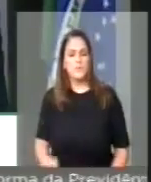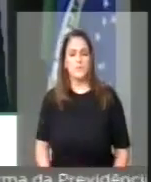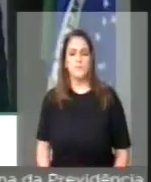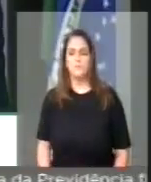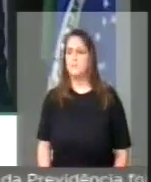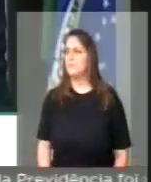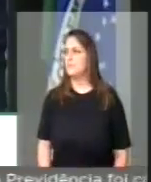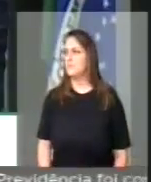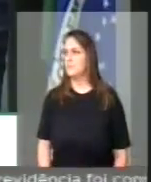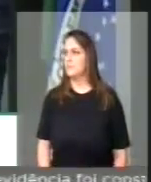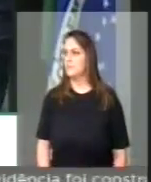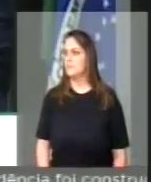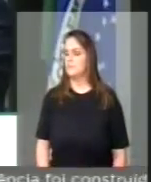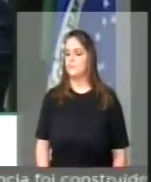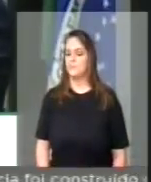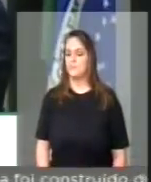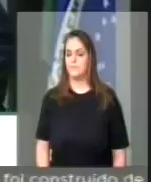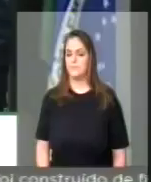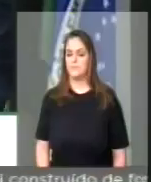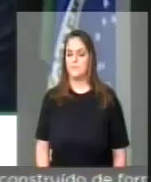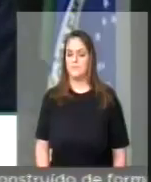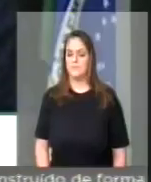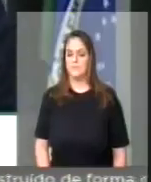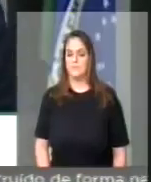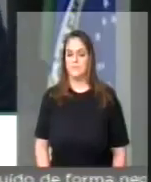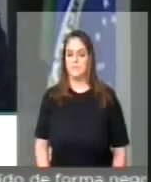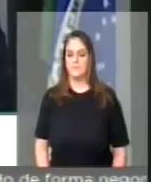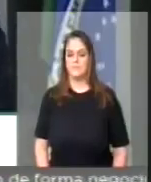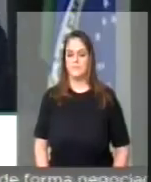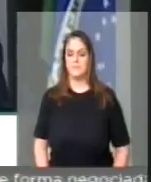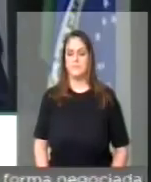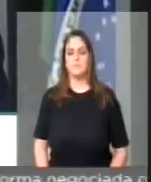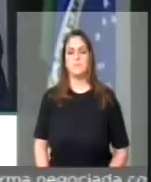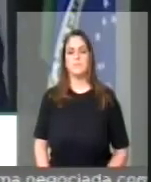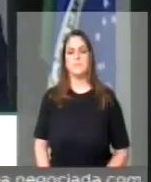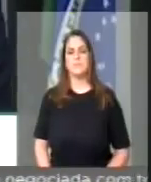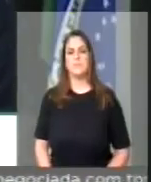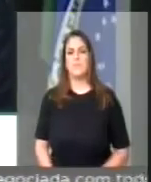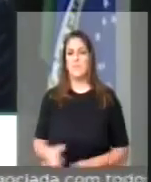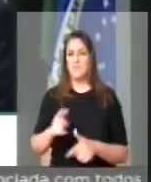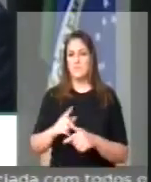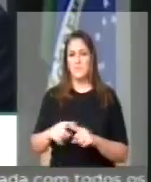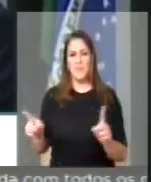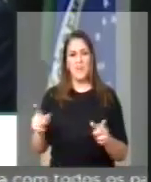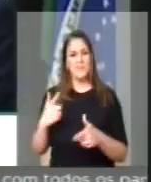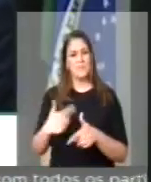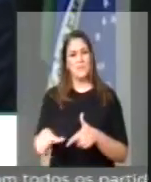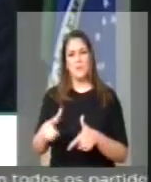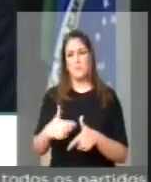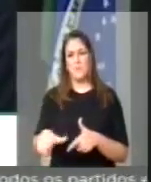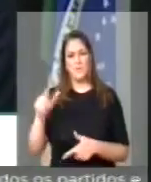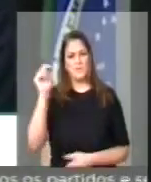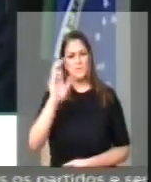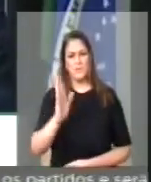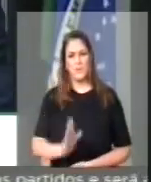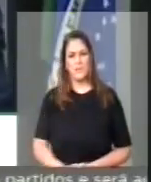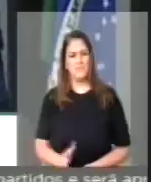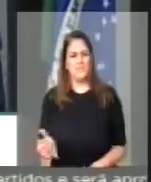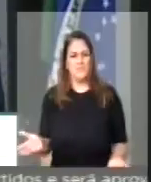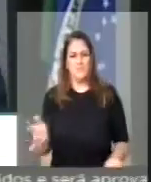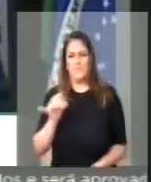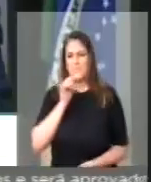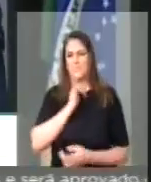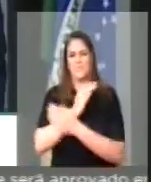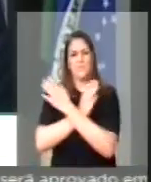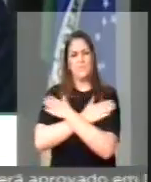dia, como a realidade do desemprego nesse Brasil. E essa realidade tem que ser enfrentada, sim, modernizando